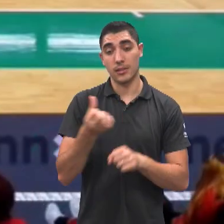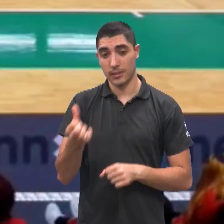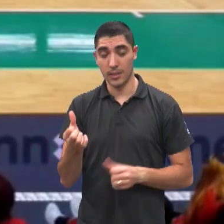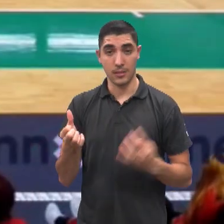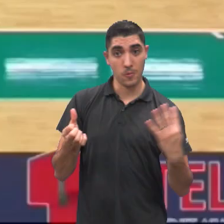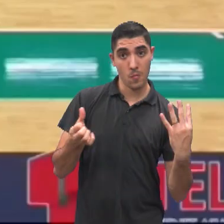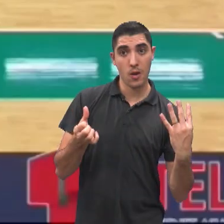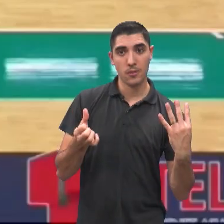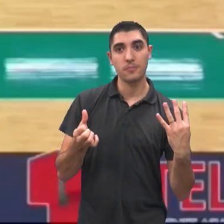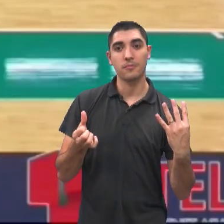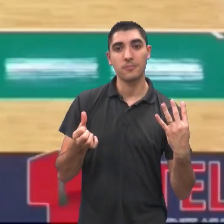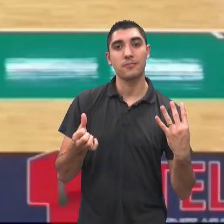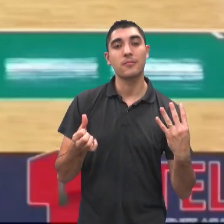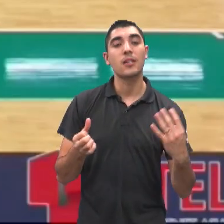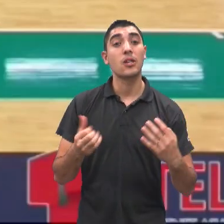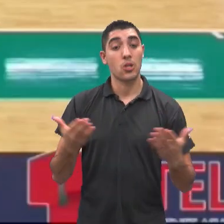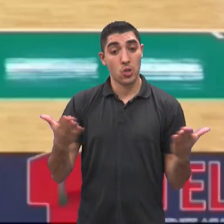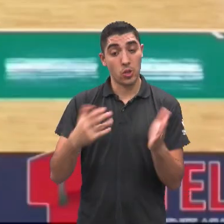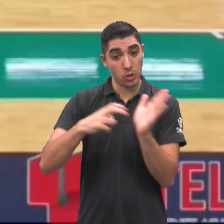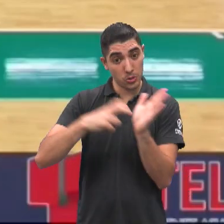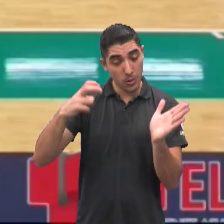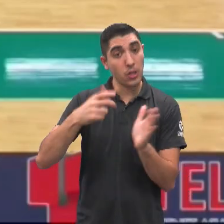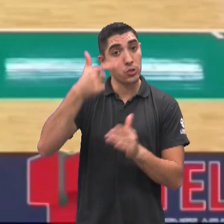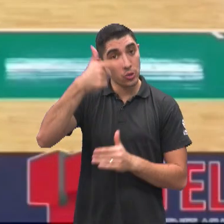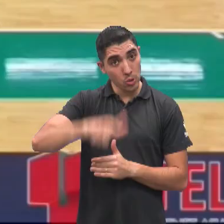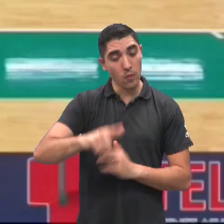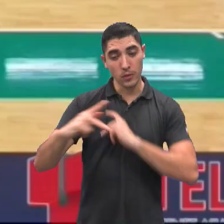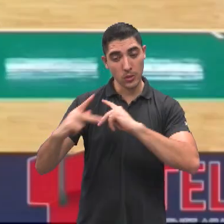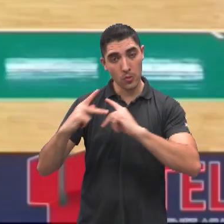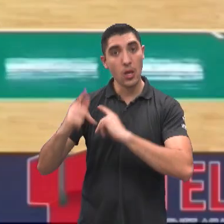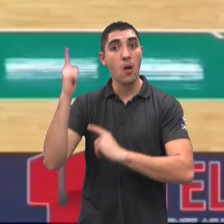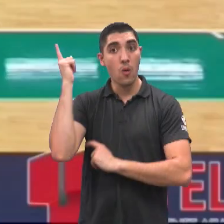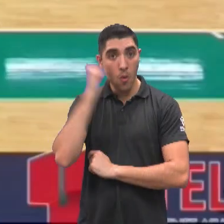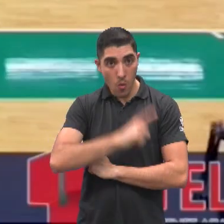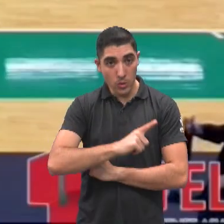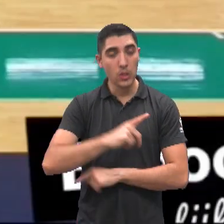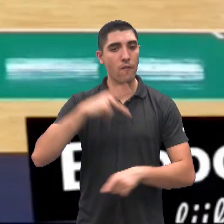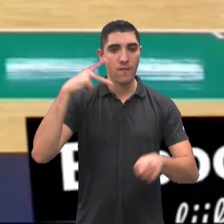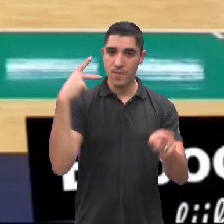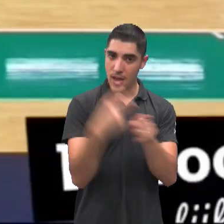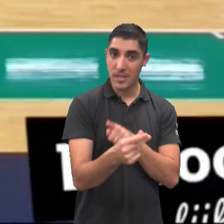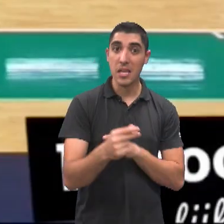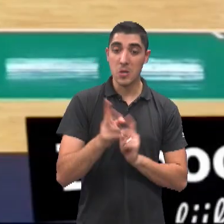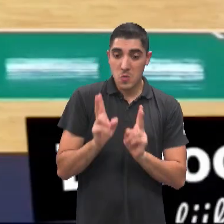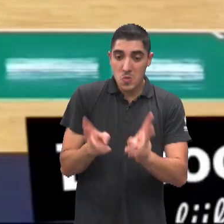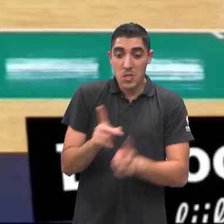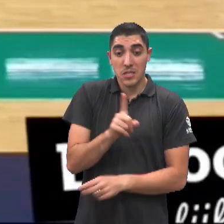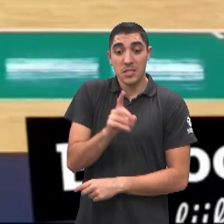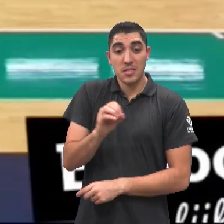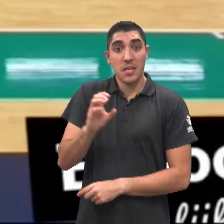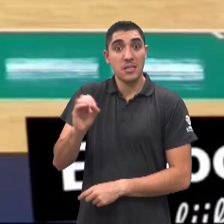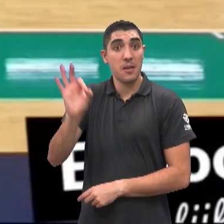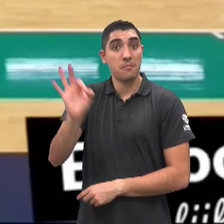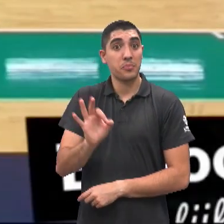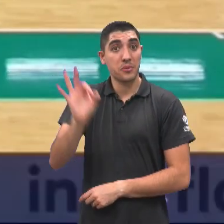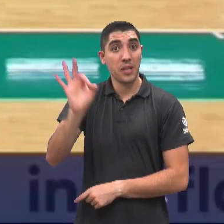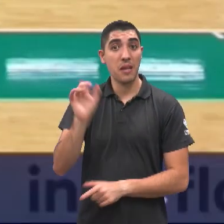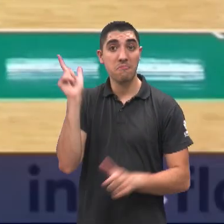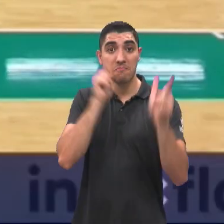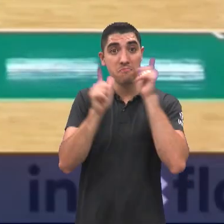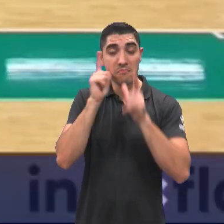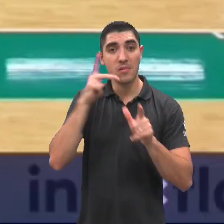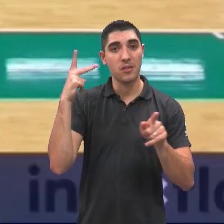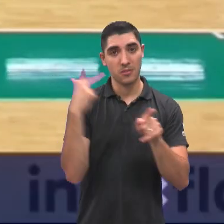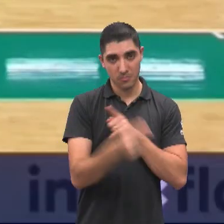hoje pela manhã, o São José voltou à quadra e conquistou os 100% de aproveitamento nessa fase de classificação ao bater o